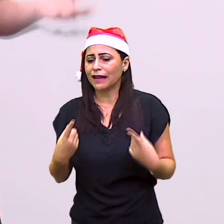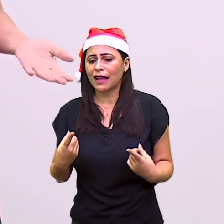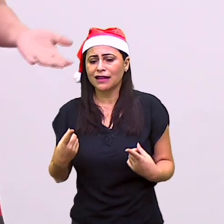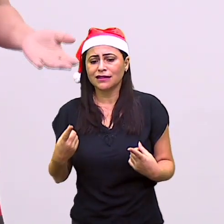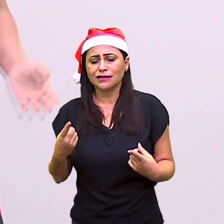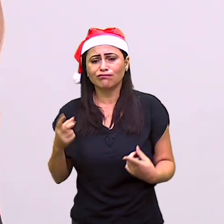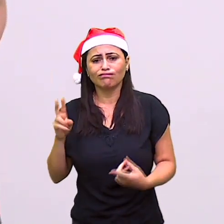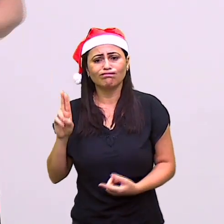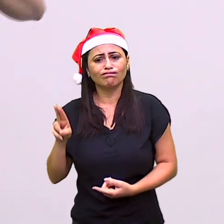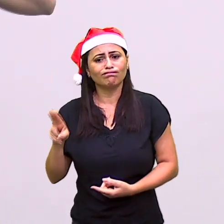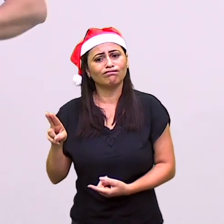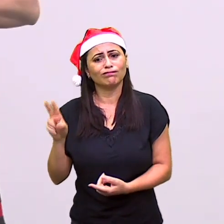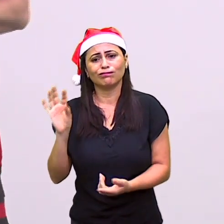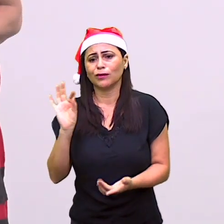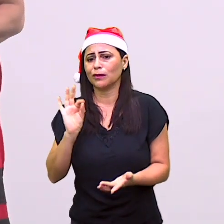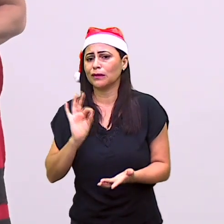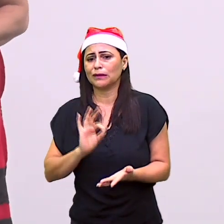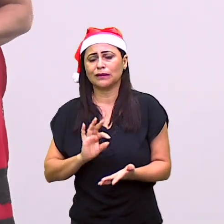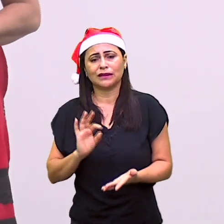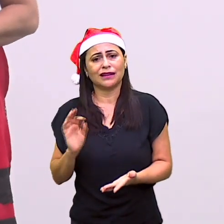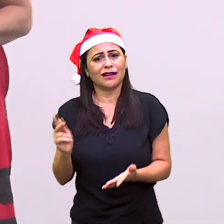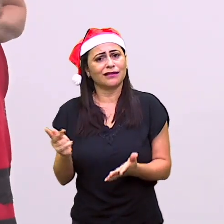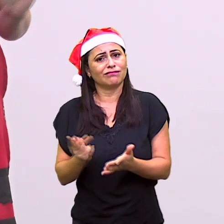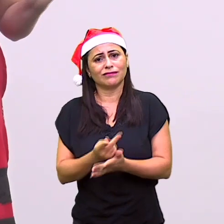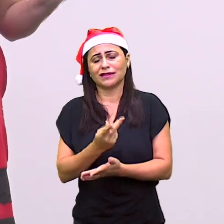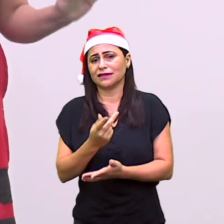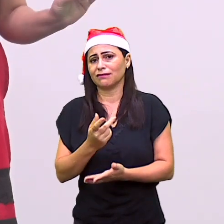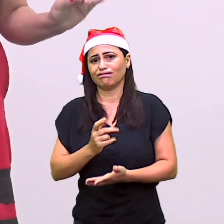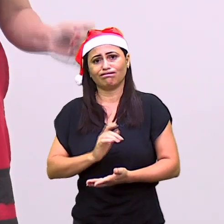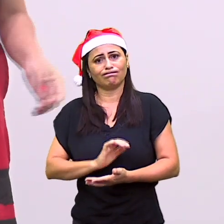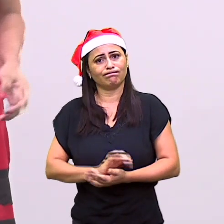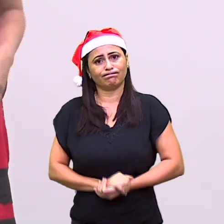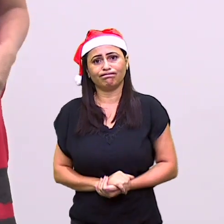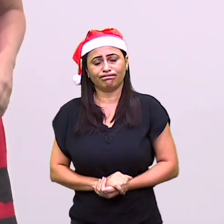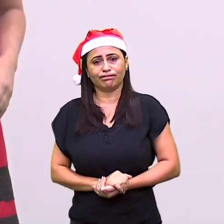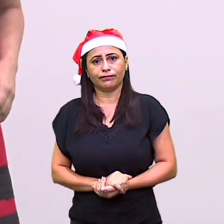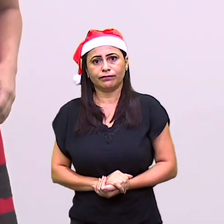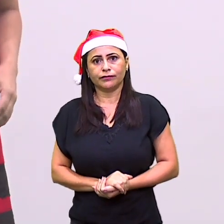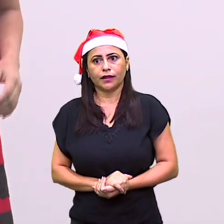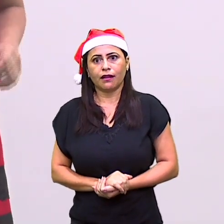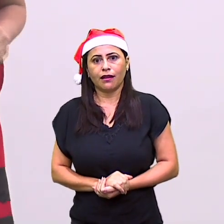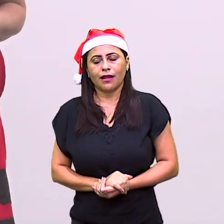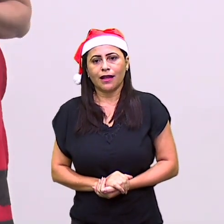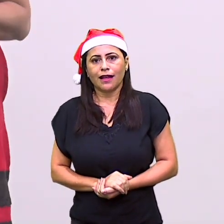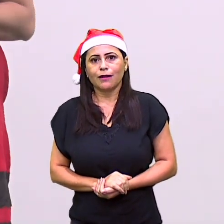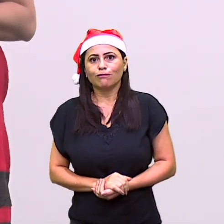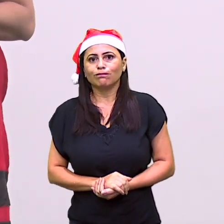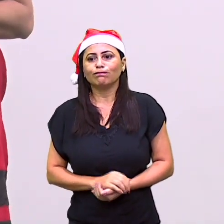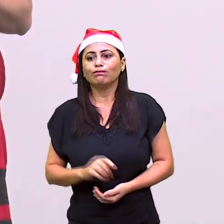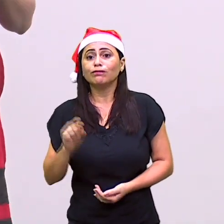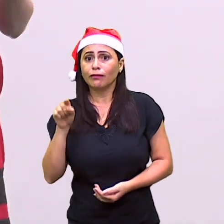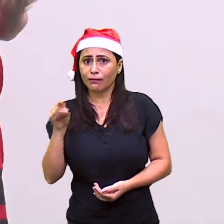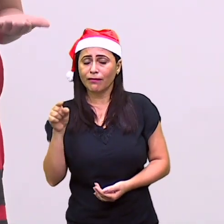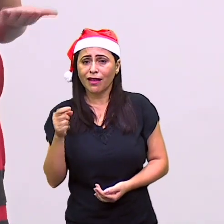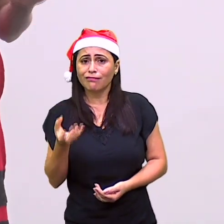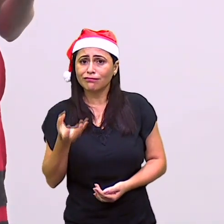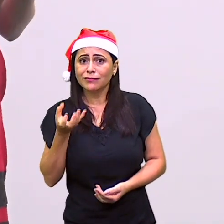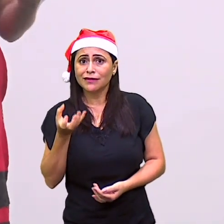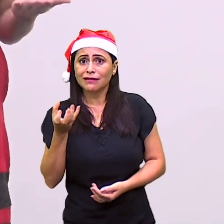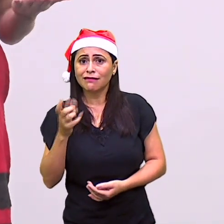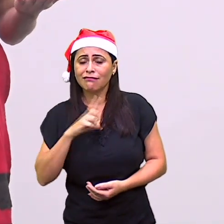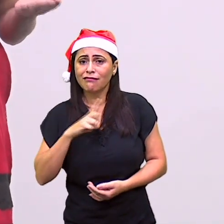alguma coisa e aquele plano não dava certo. Ele queria ter uma árvore